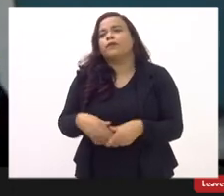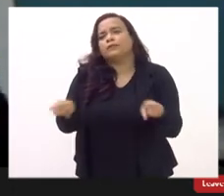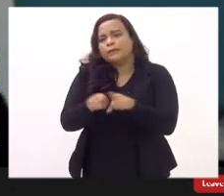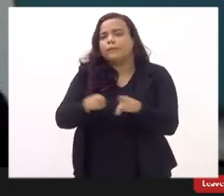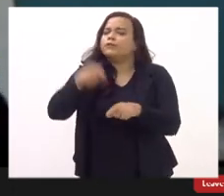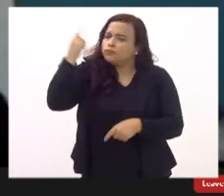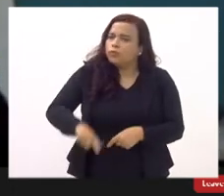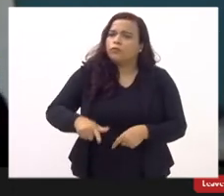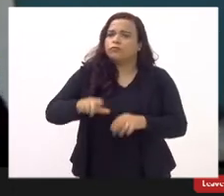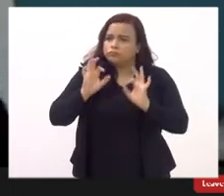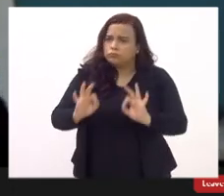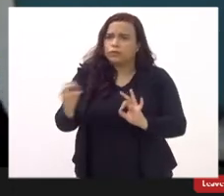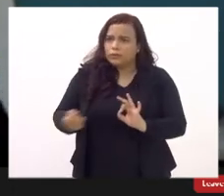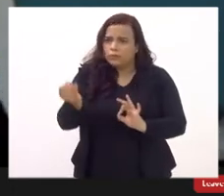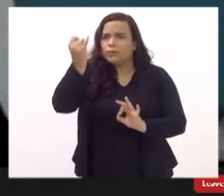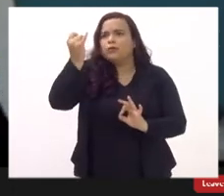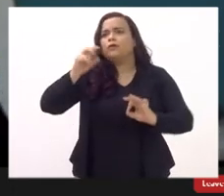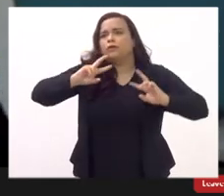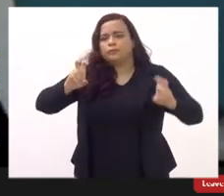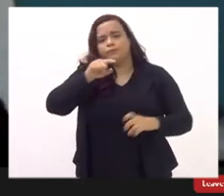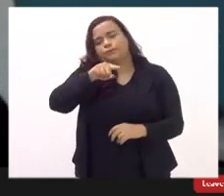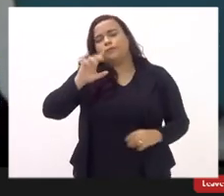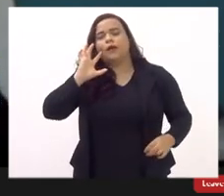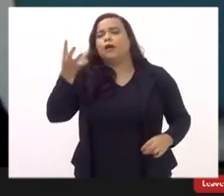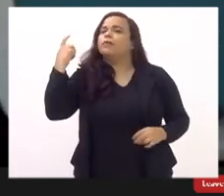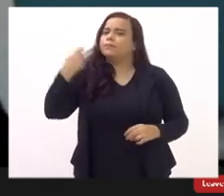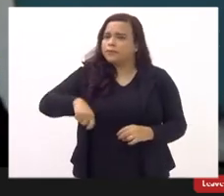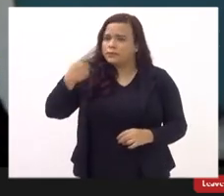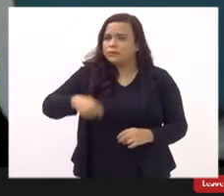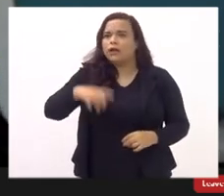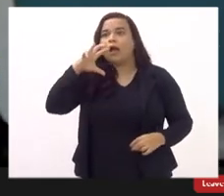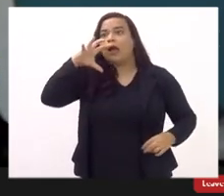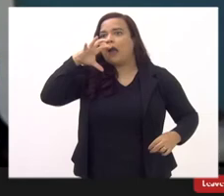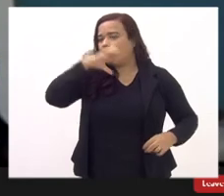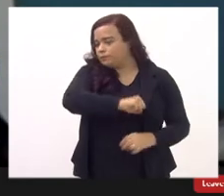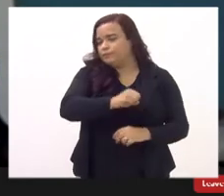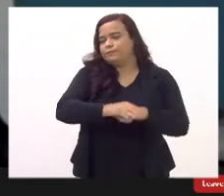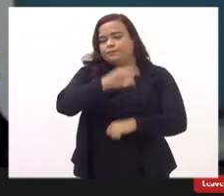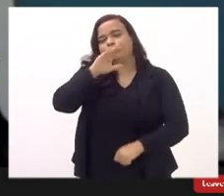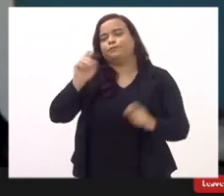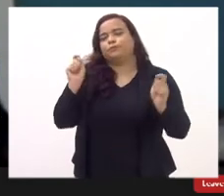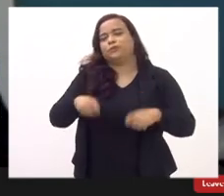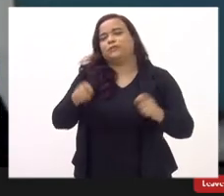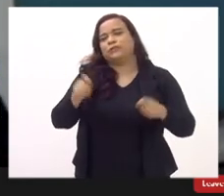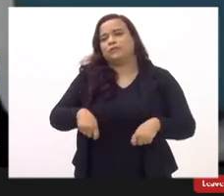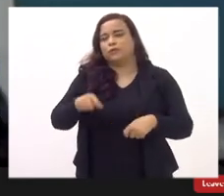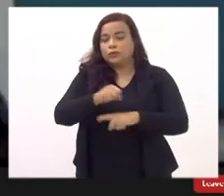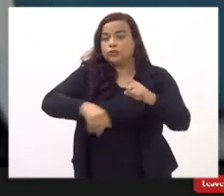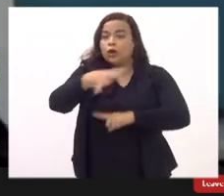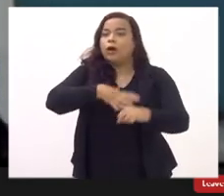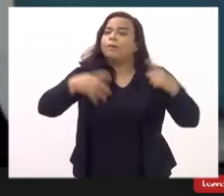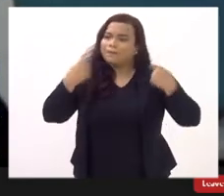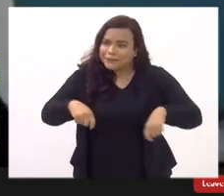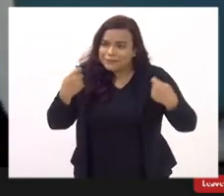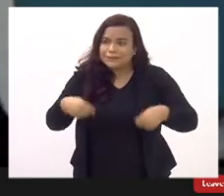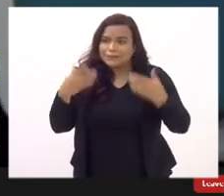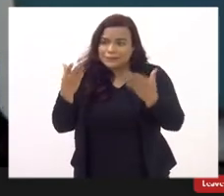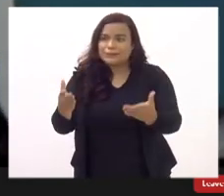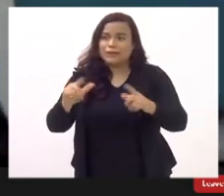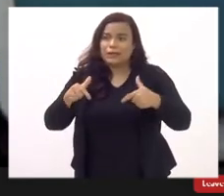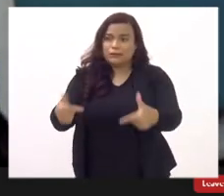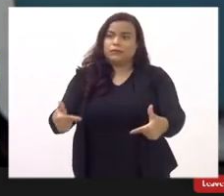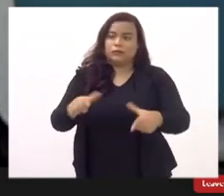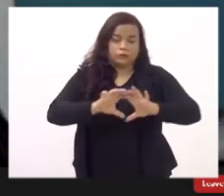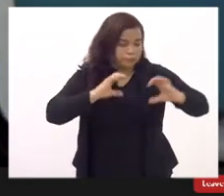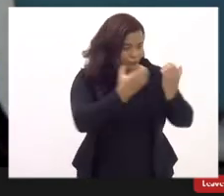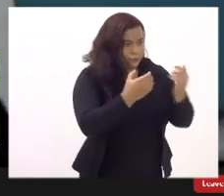a importância de que essa questão seja resolvida com maior brevidade possível. A nossa sociedade precisa disso, a nossa